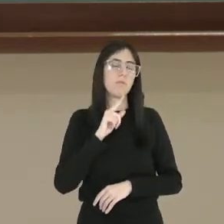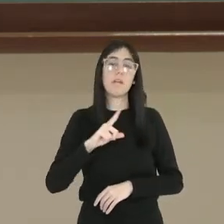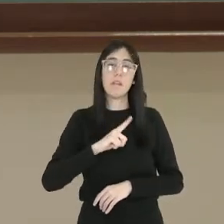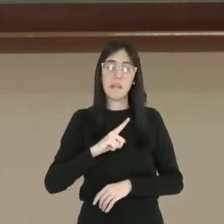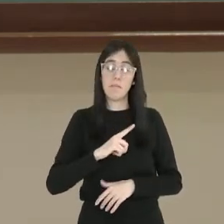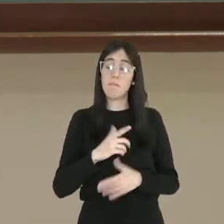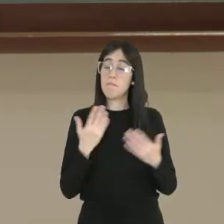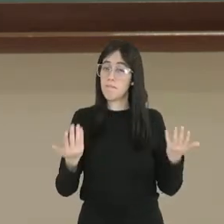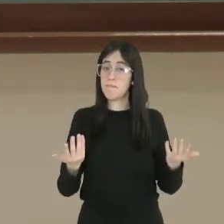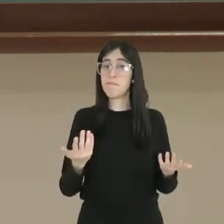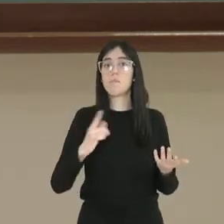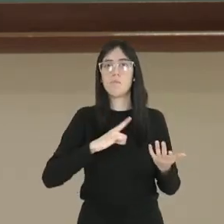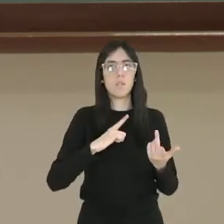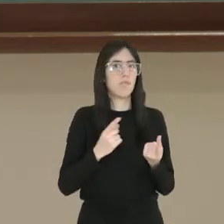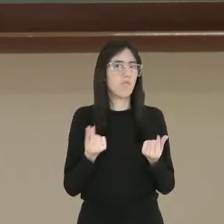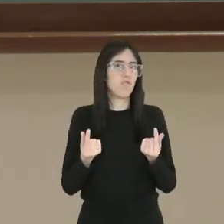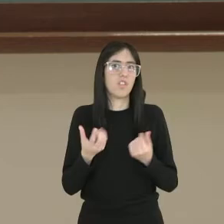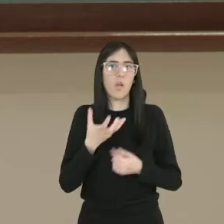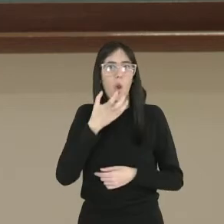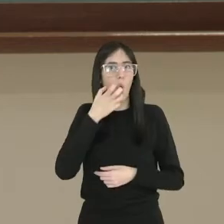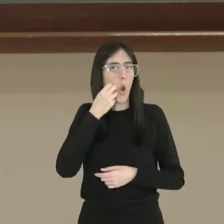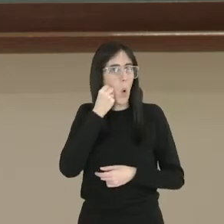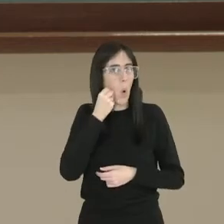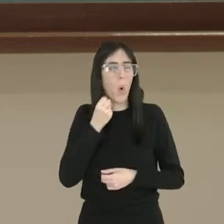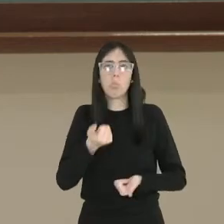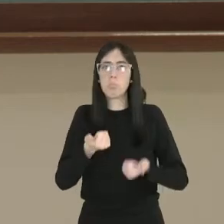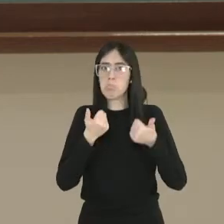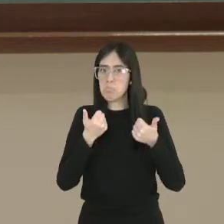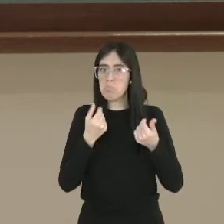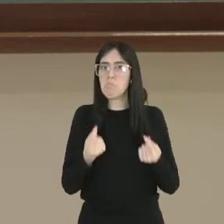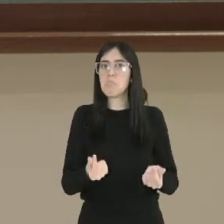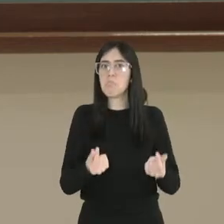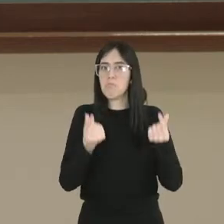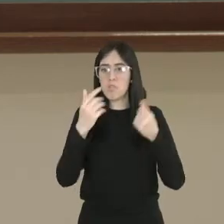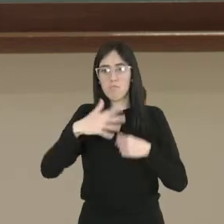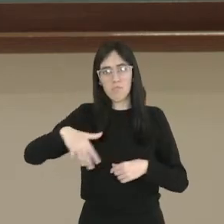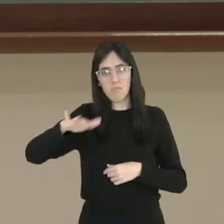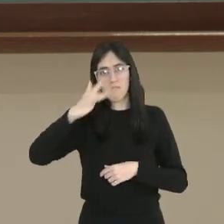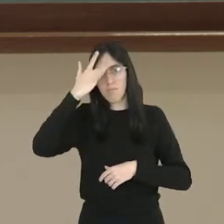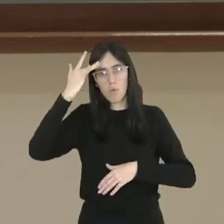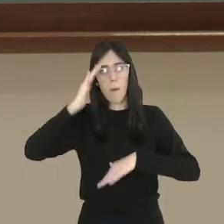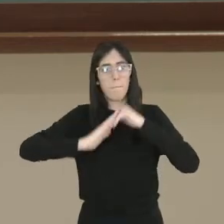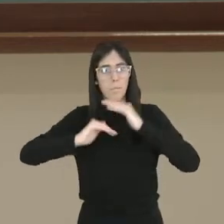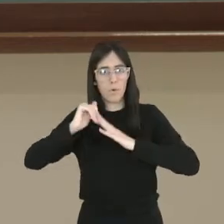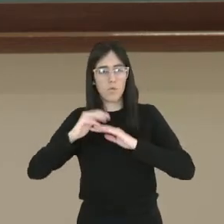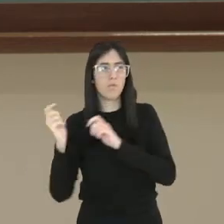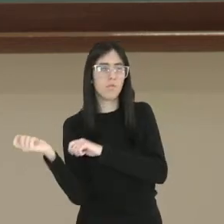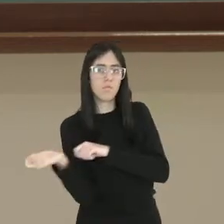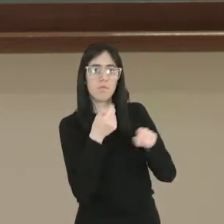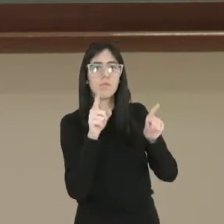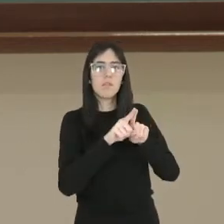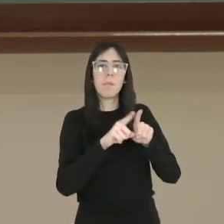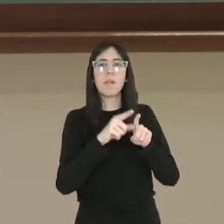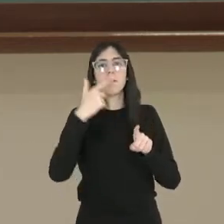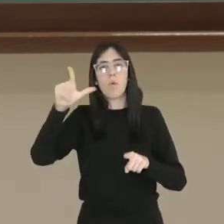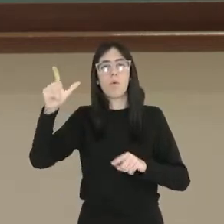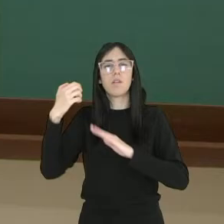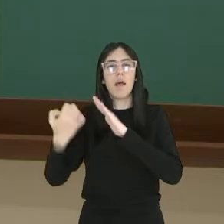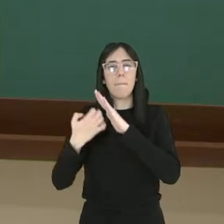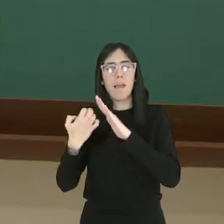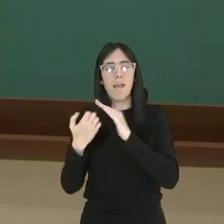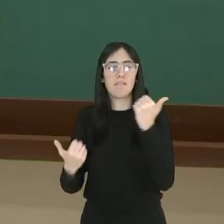uma modalidade que traz muitos lucros e dinheiro, tanto para jogadores, como para investidores e